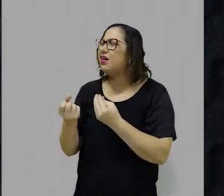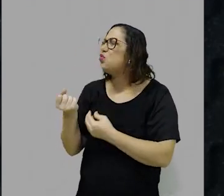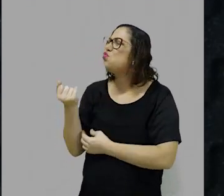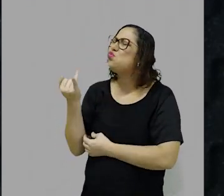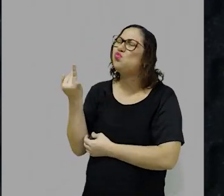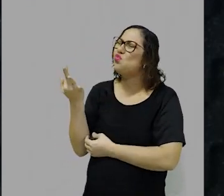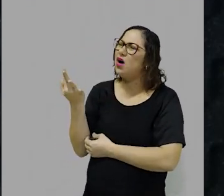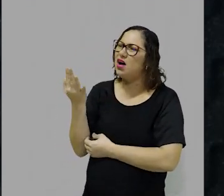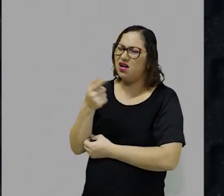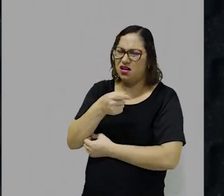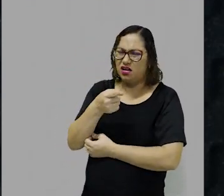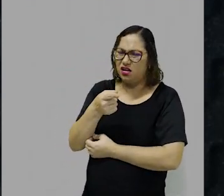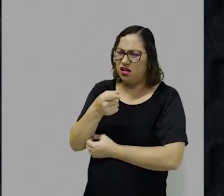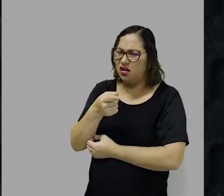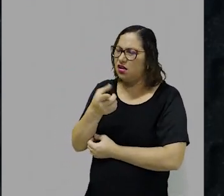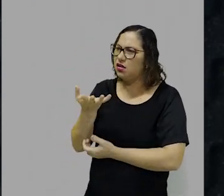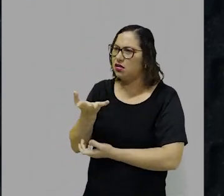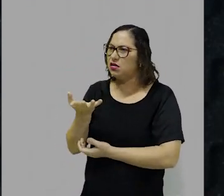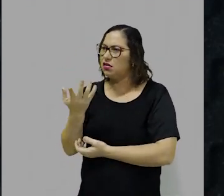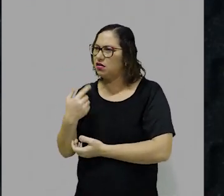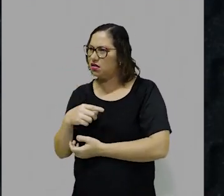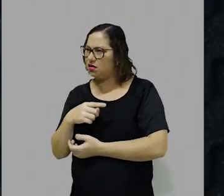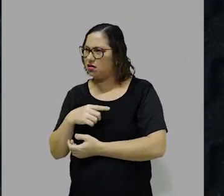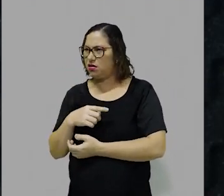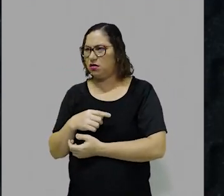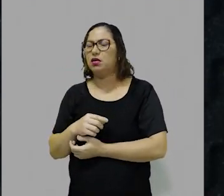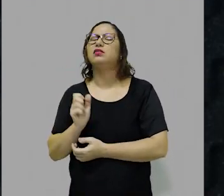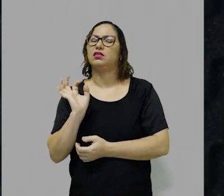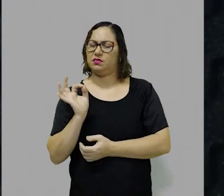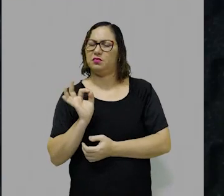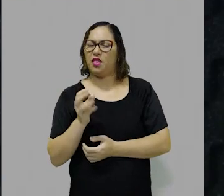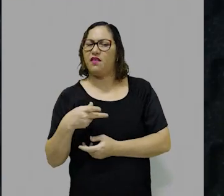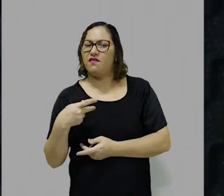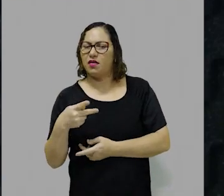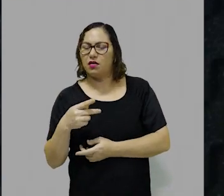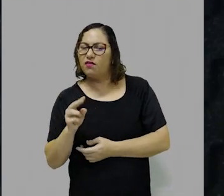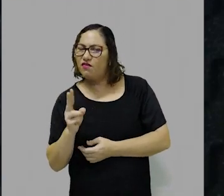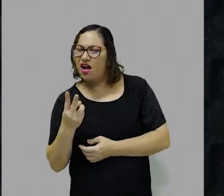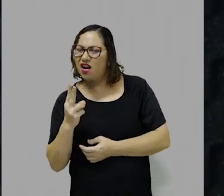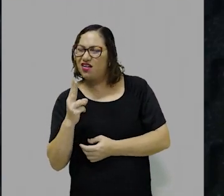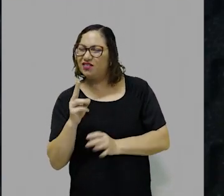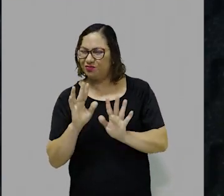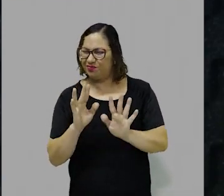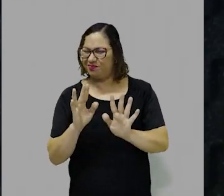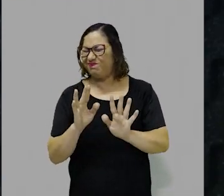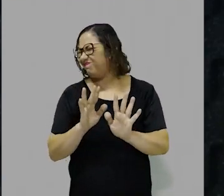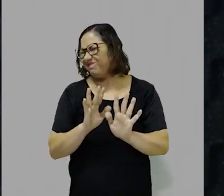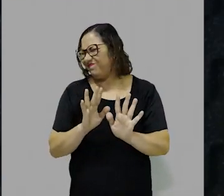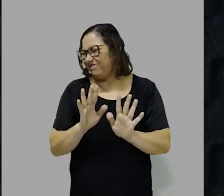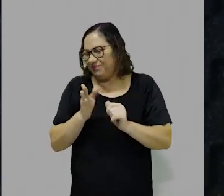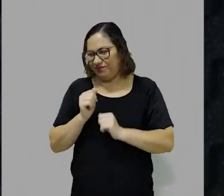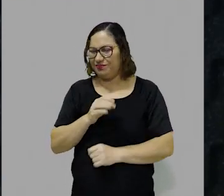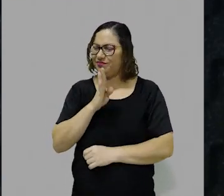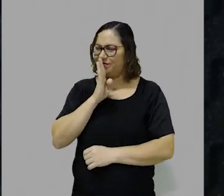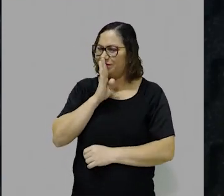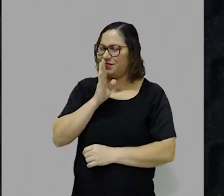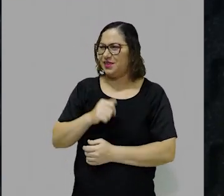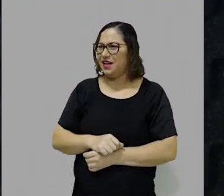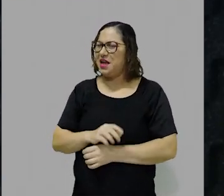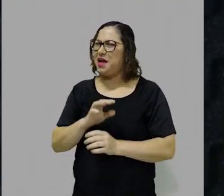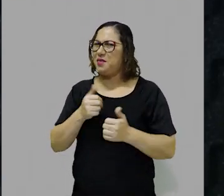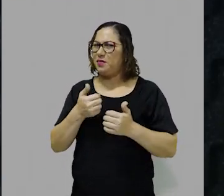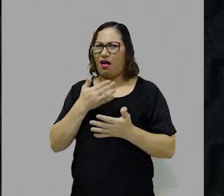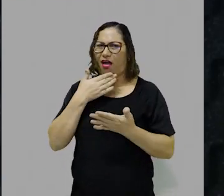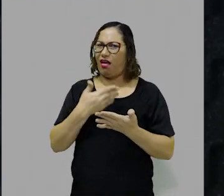desse? Ainda são vendidos vasos desse tipo do Galê? Com certeza. Valores? Vamos deixar não comentar sobre isso. Melhor